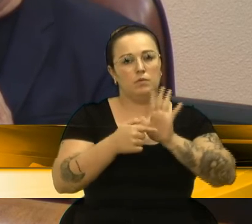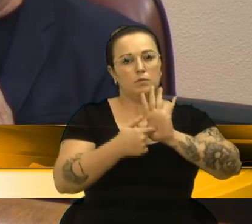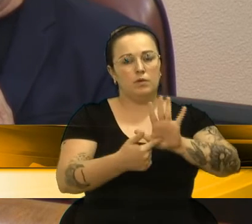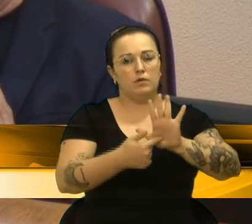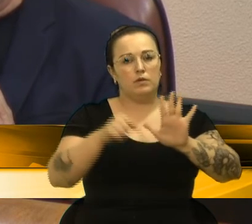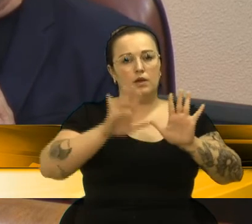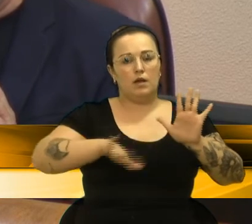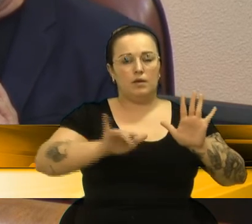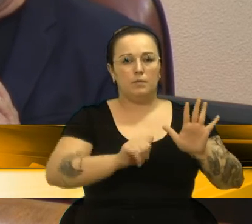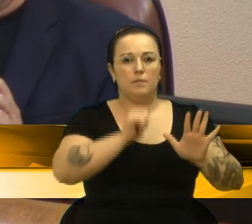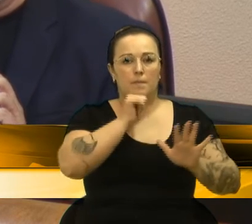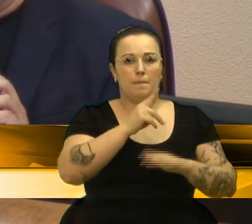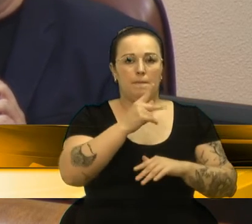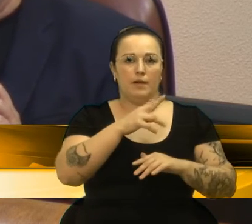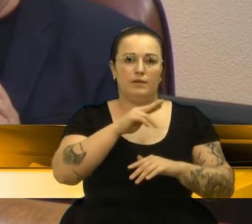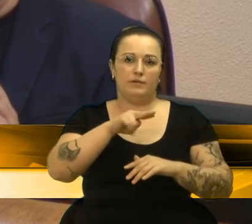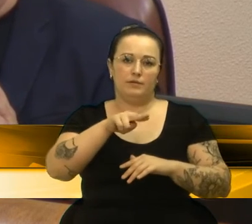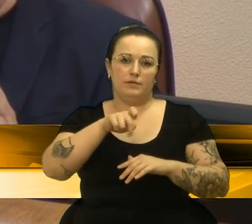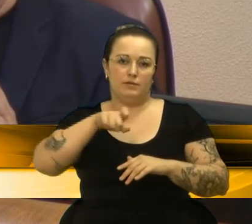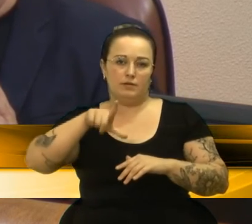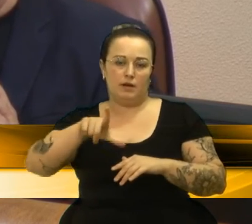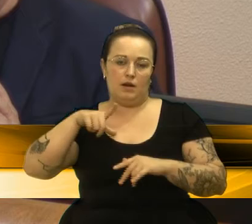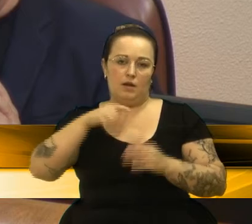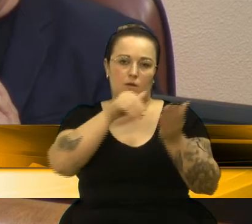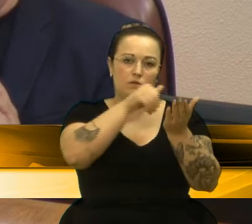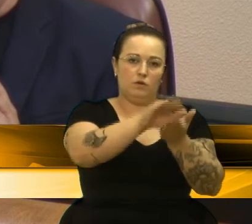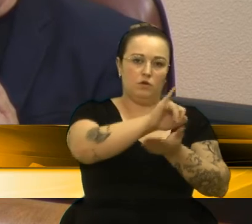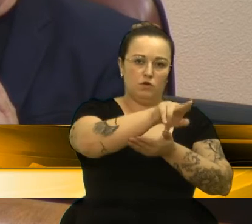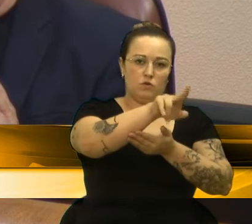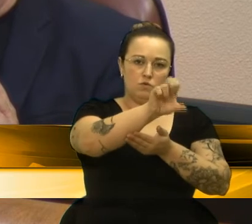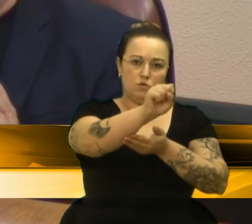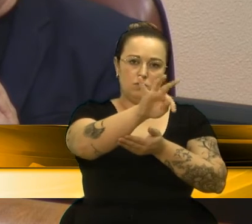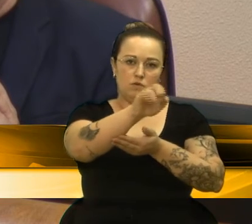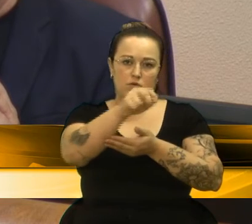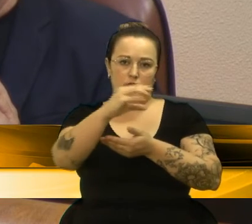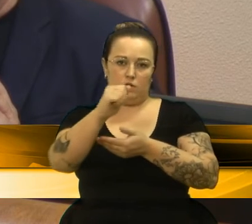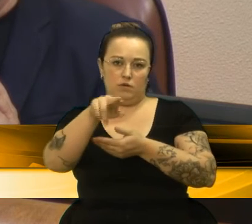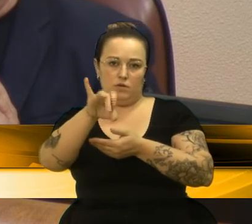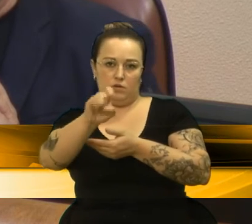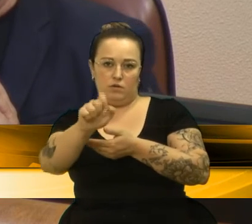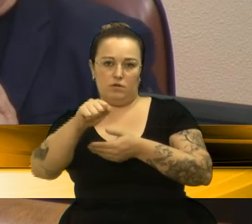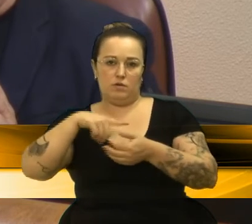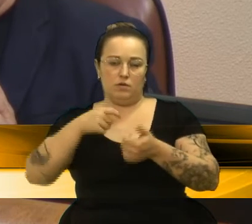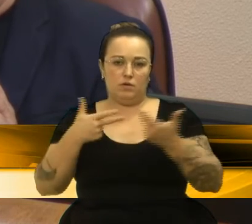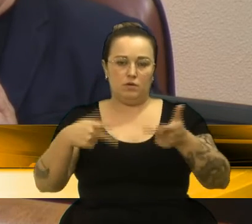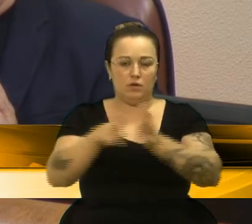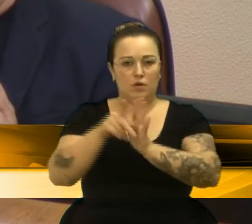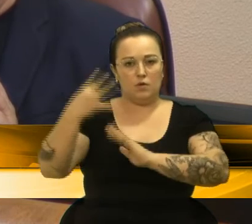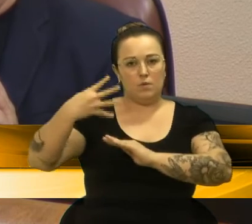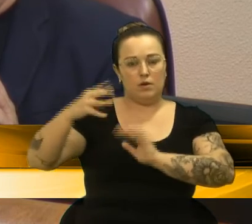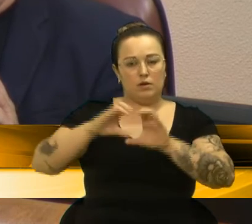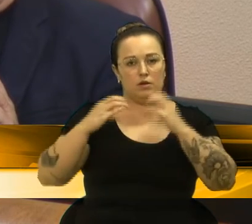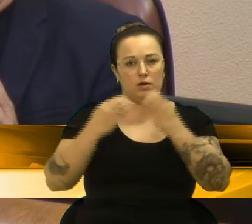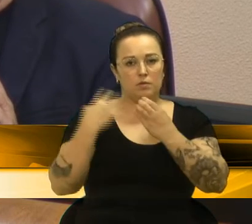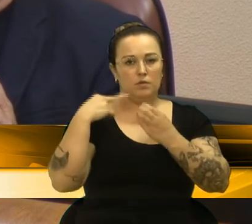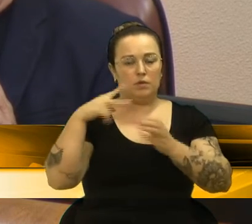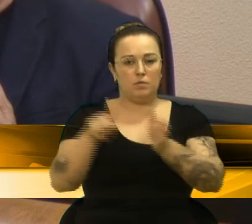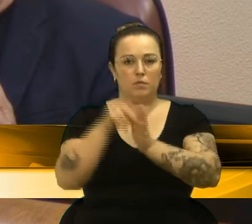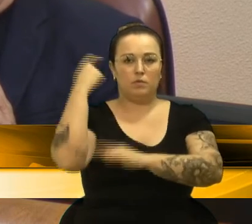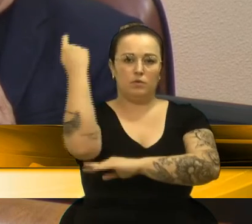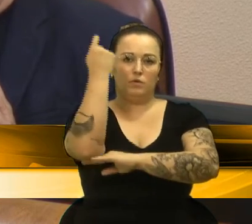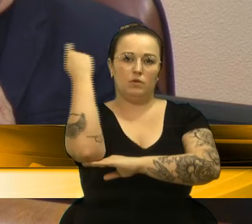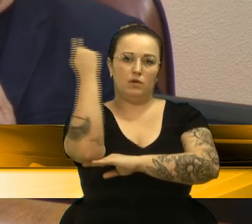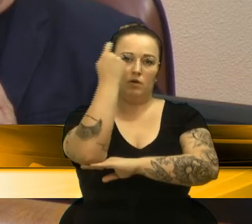penal. A ausência de justa causa importa no trancamento da ação penal, assim decidindo a 4ª Câmara Criminal de Tribunal de Justiça do Estado do Rio Grande do Sul. Habeas